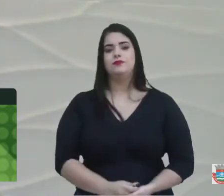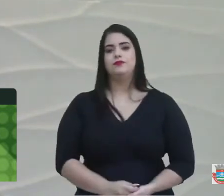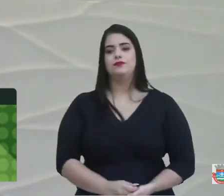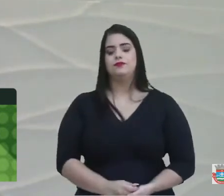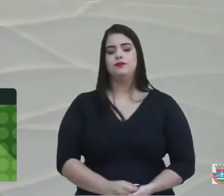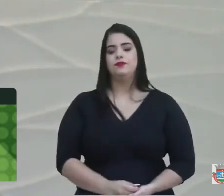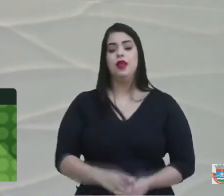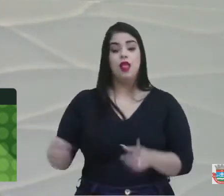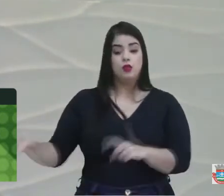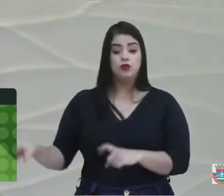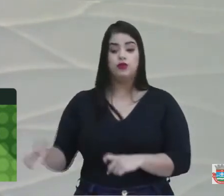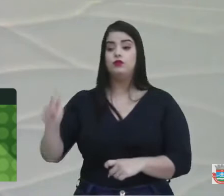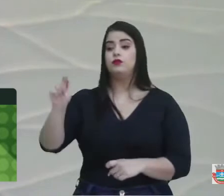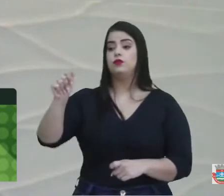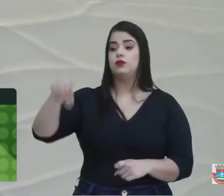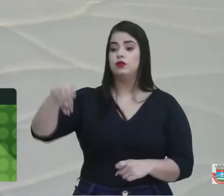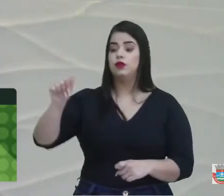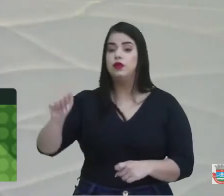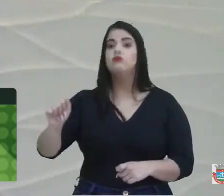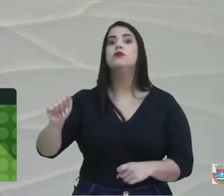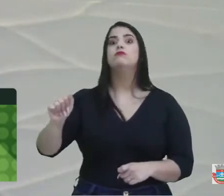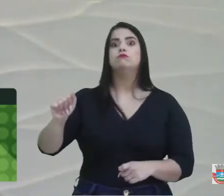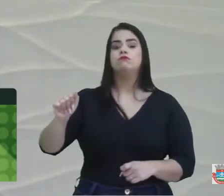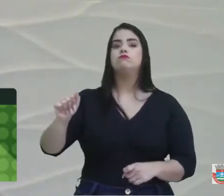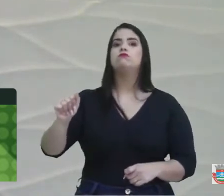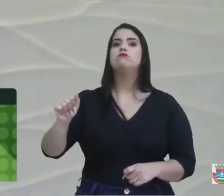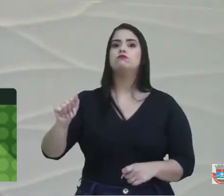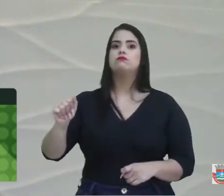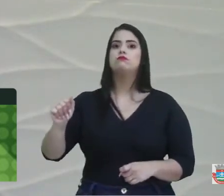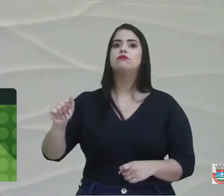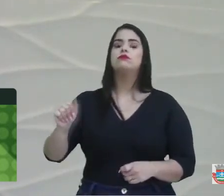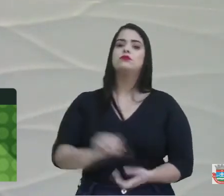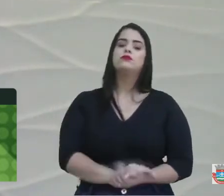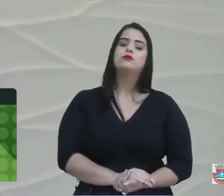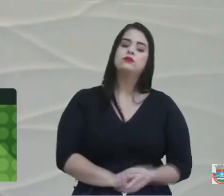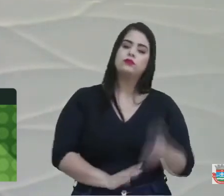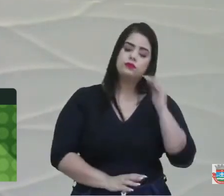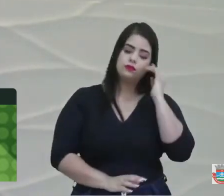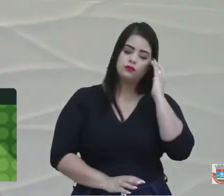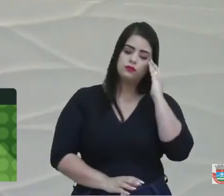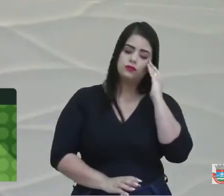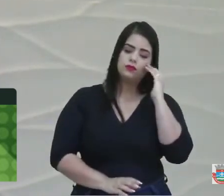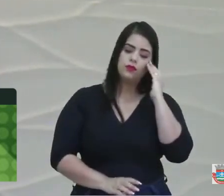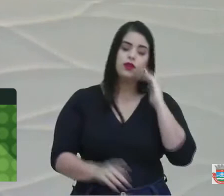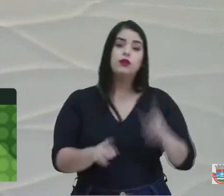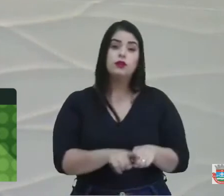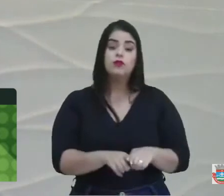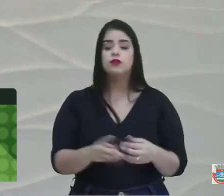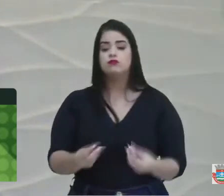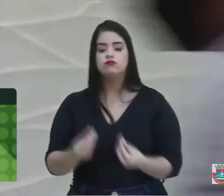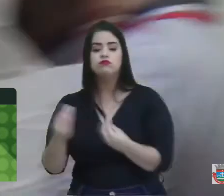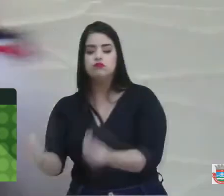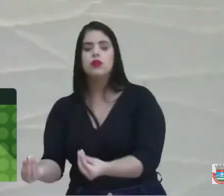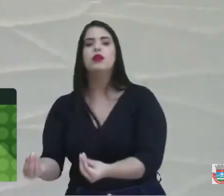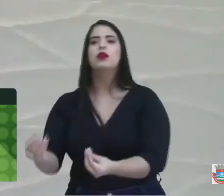da comunidade do Gama, né, que tem um dessalinizador lá há mais de 30 anos e que abastece aquelas comunidades ali de